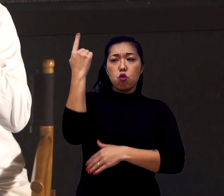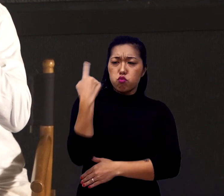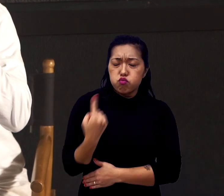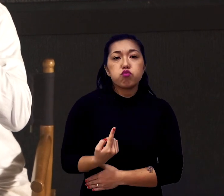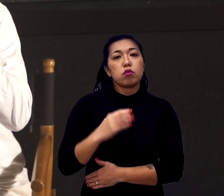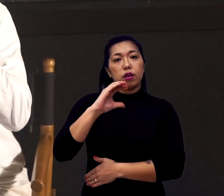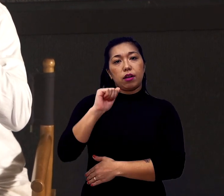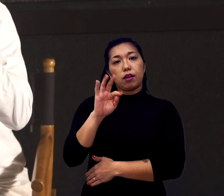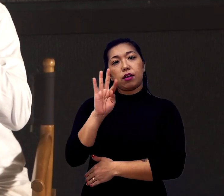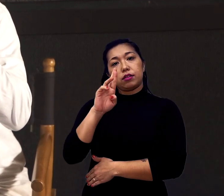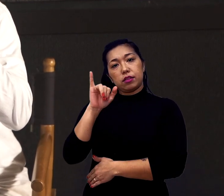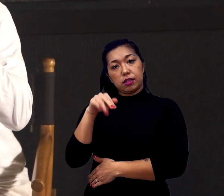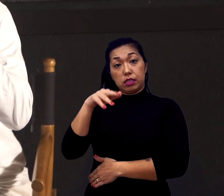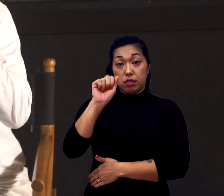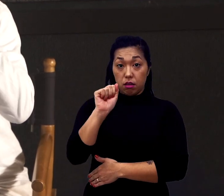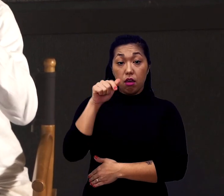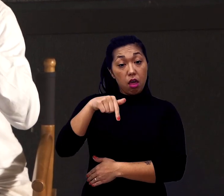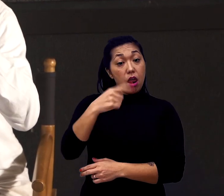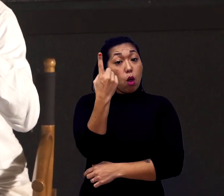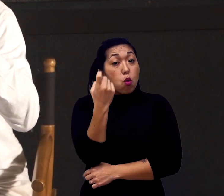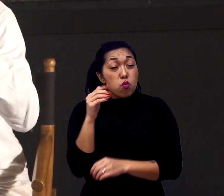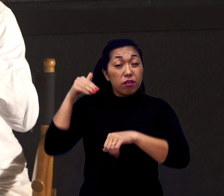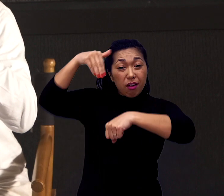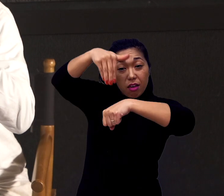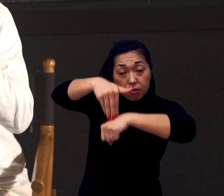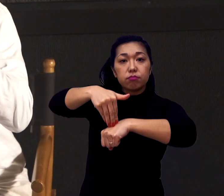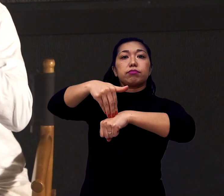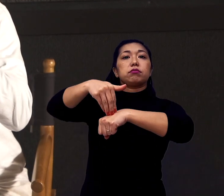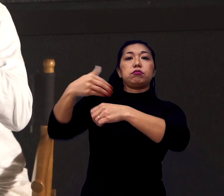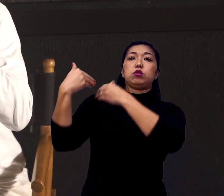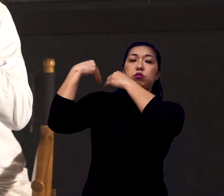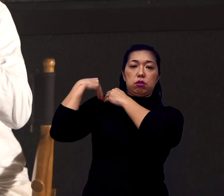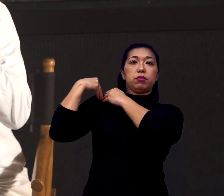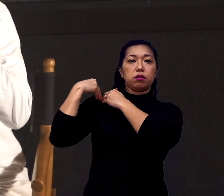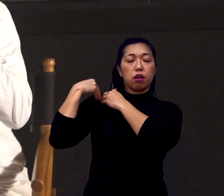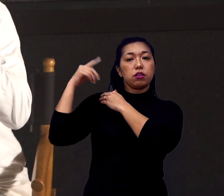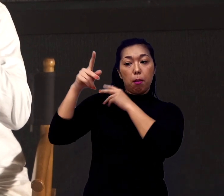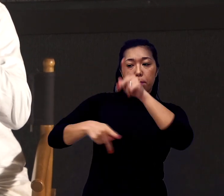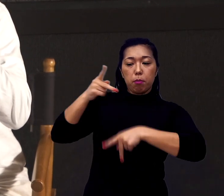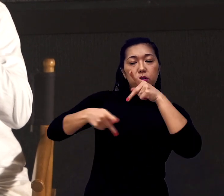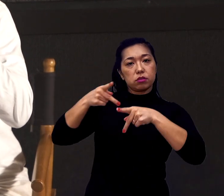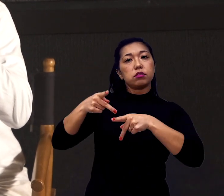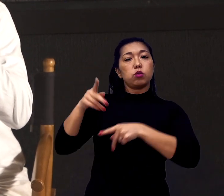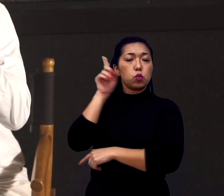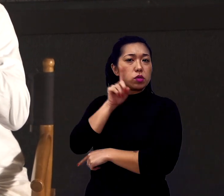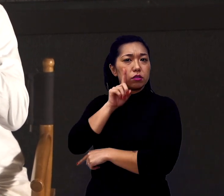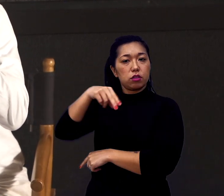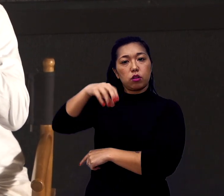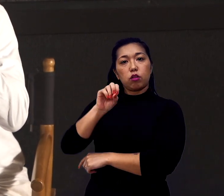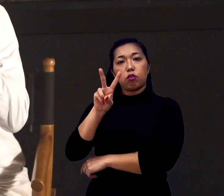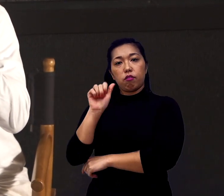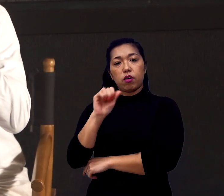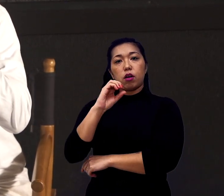como responsável por tudo que aconteceu e que está acontecendo com a população em Nova Orleans, é tirar os Estados